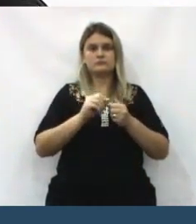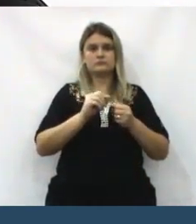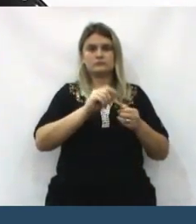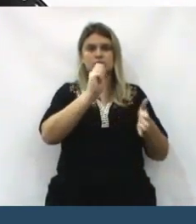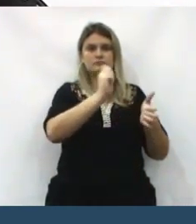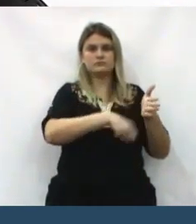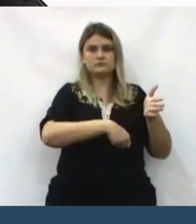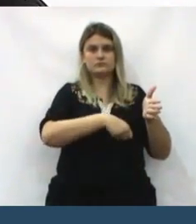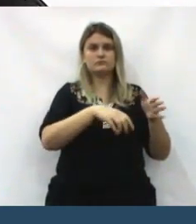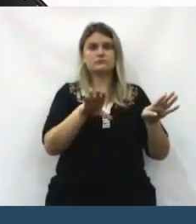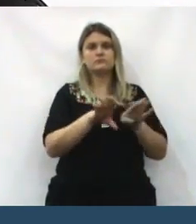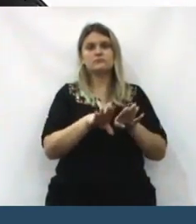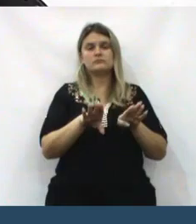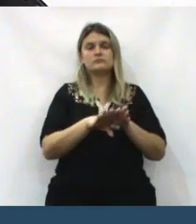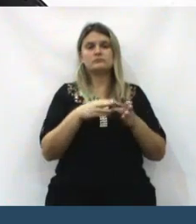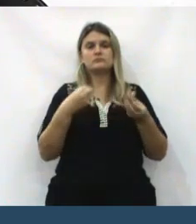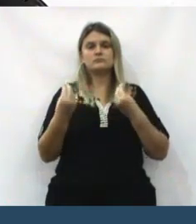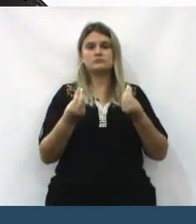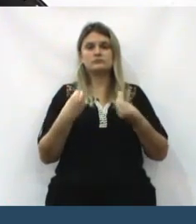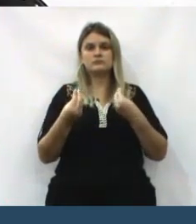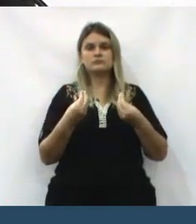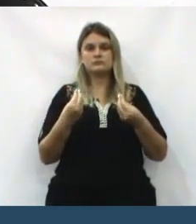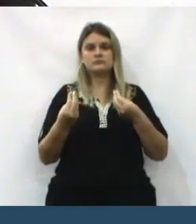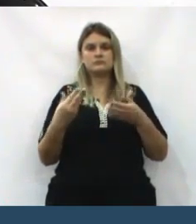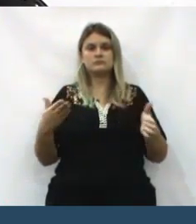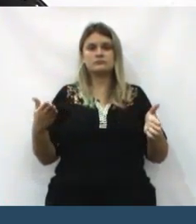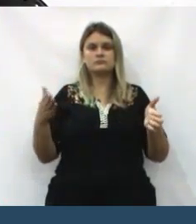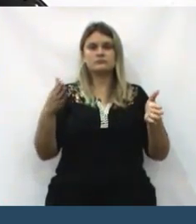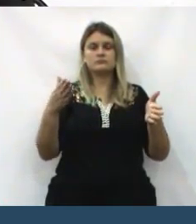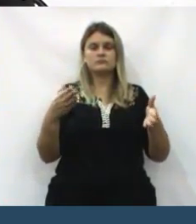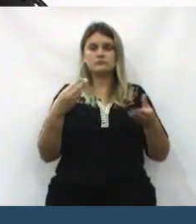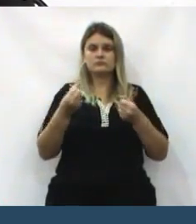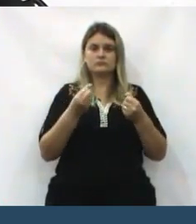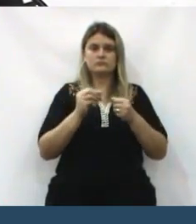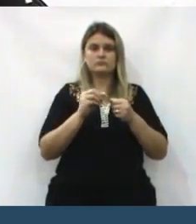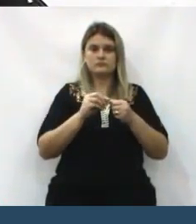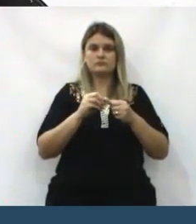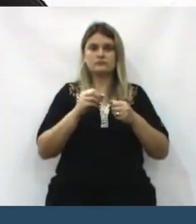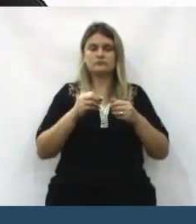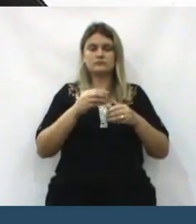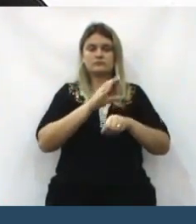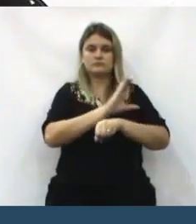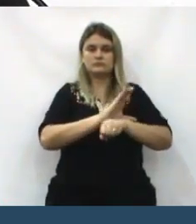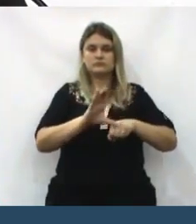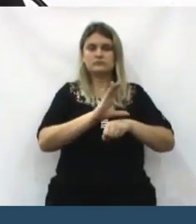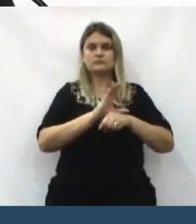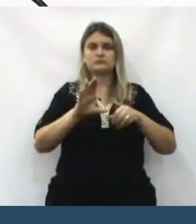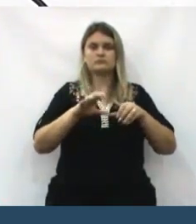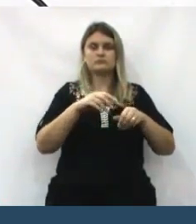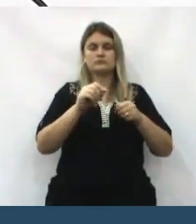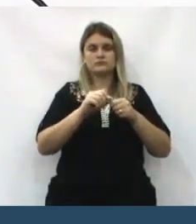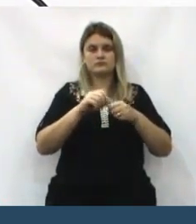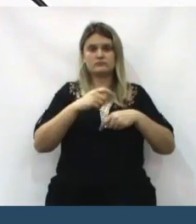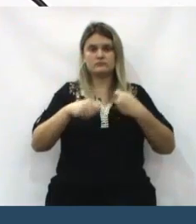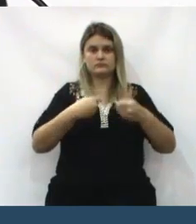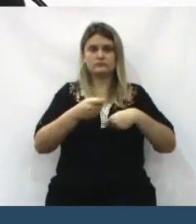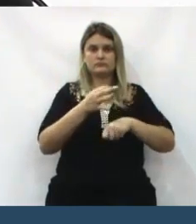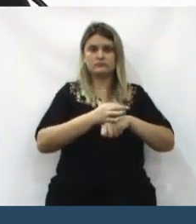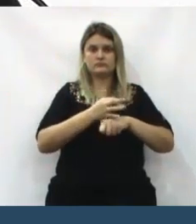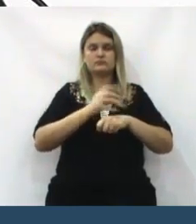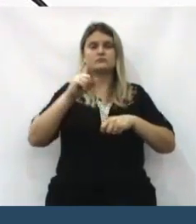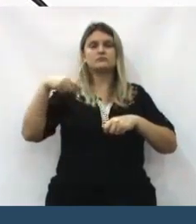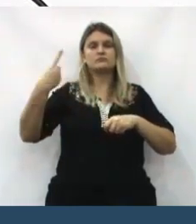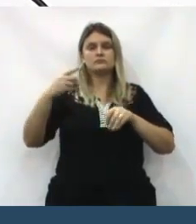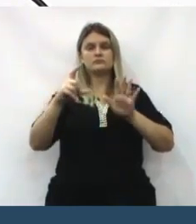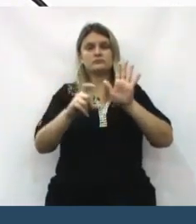de contratação, bem como como chegar a ser um administrador público, e, a partir de